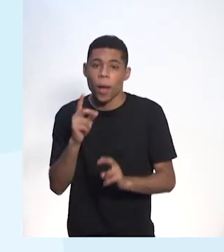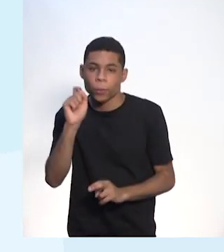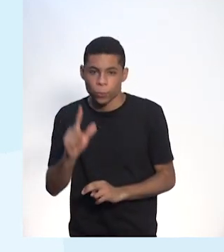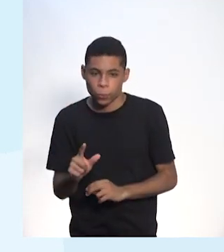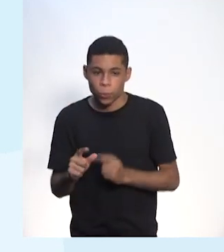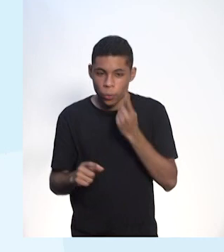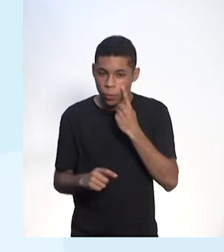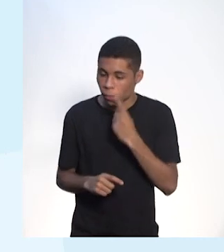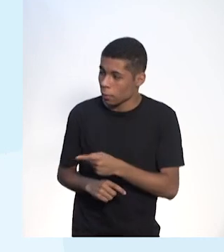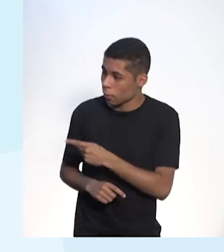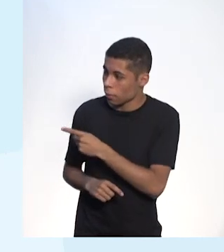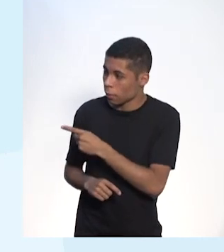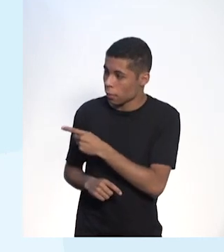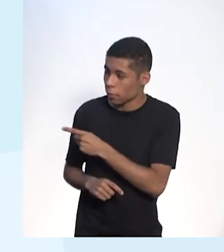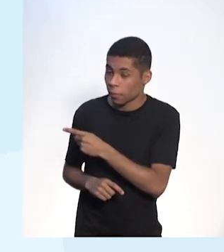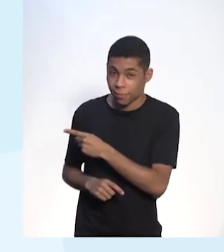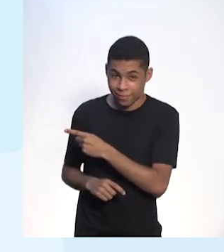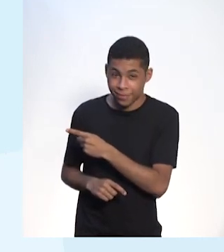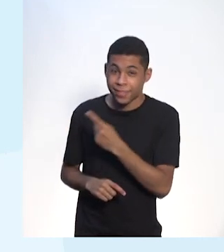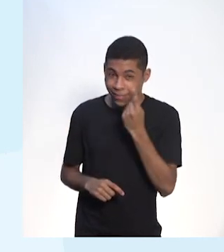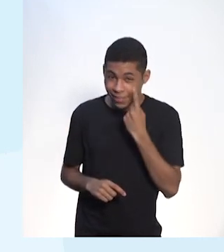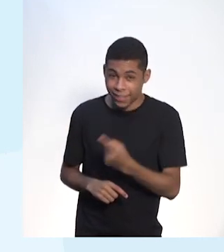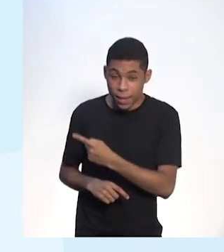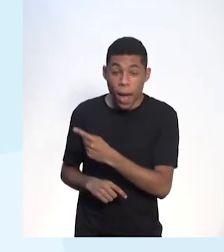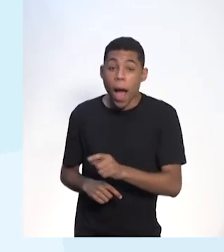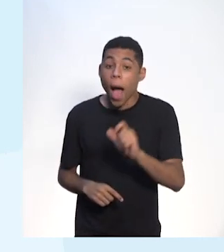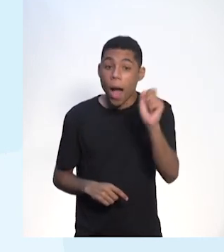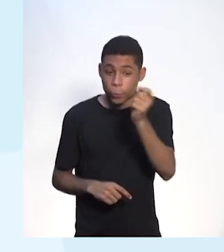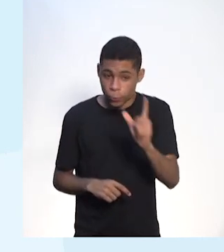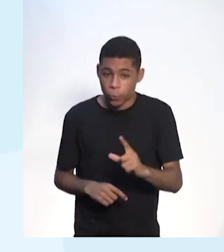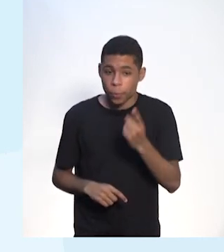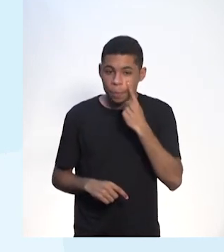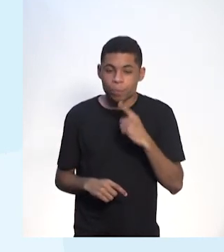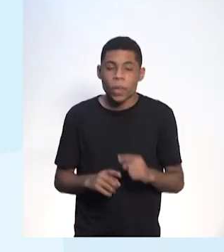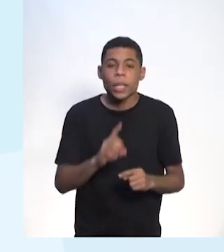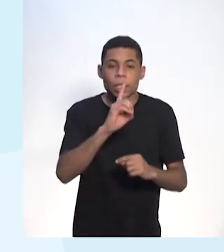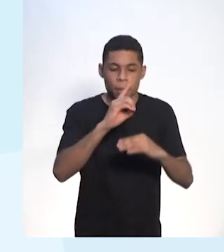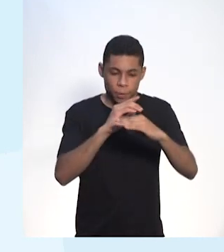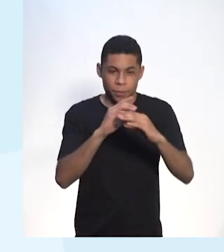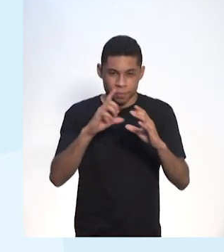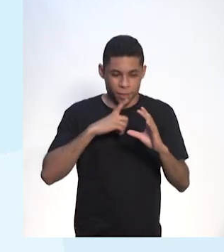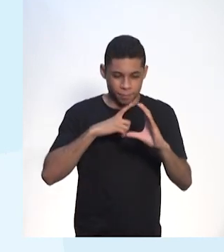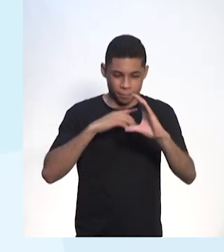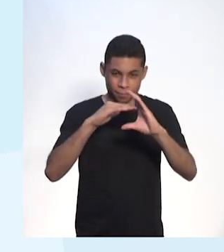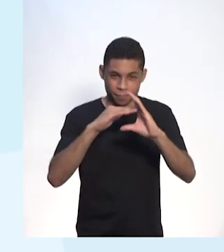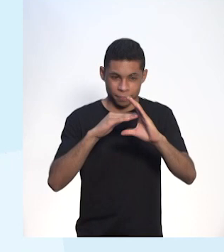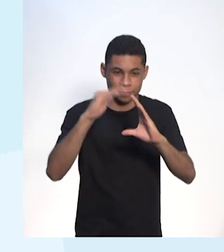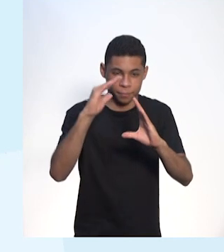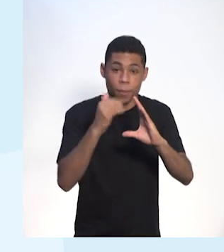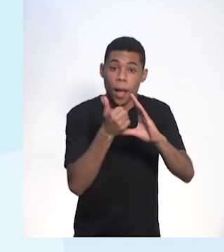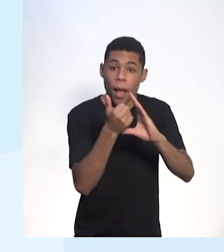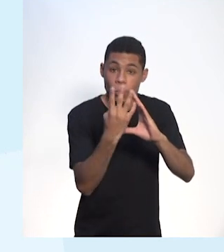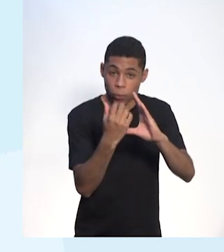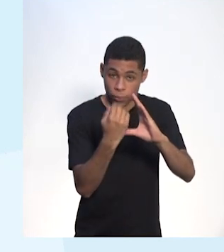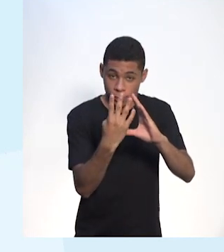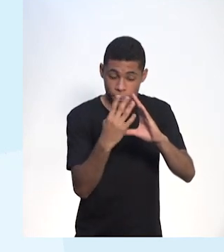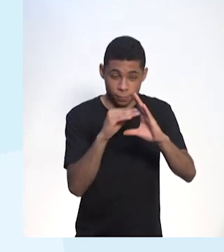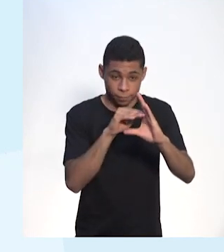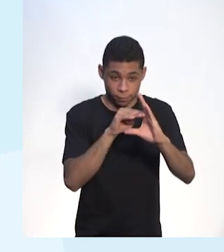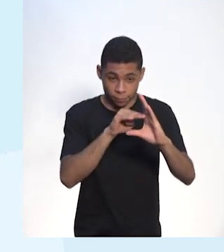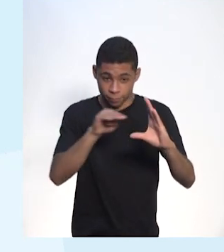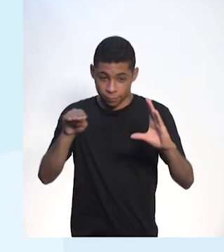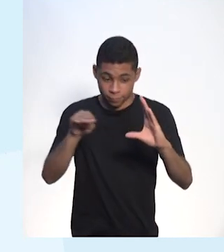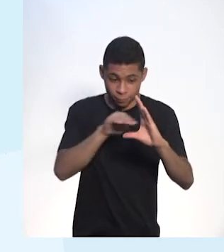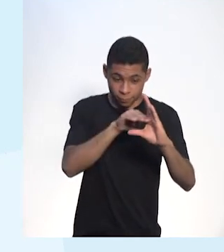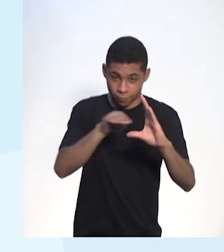está representada por esse azulzinho aí, tá vendo? O diâmetro vale 14. Ora, então o raio que a